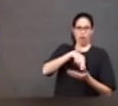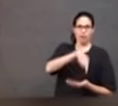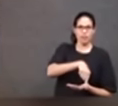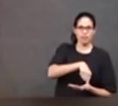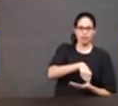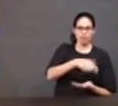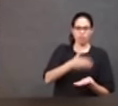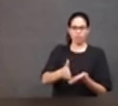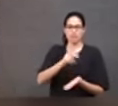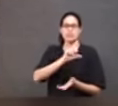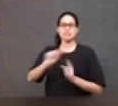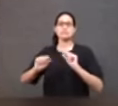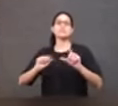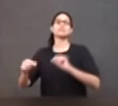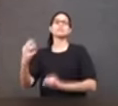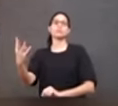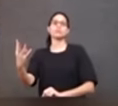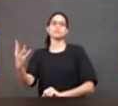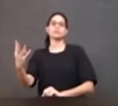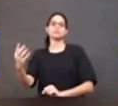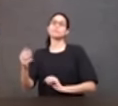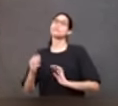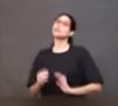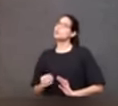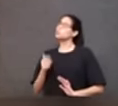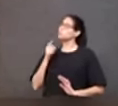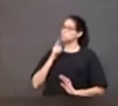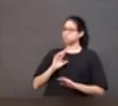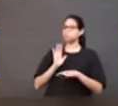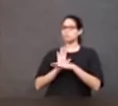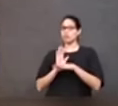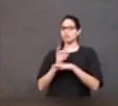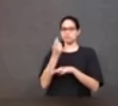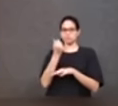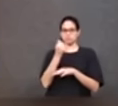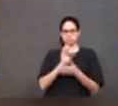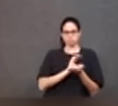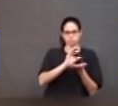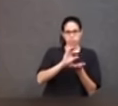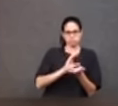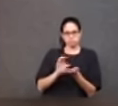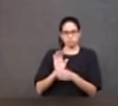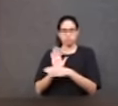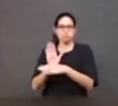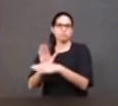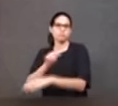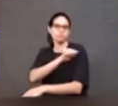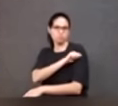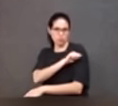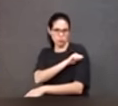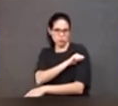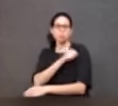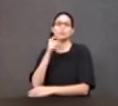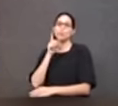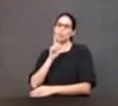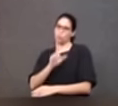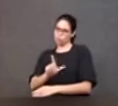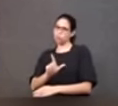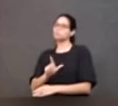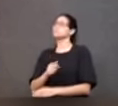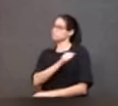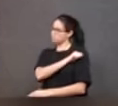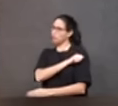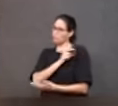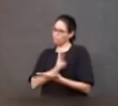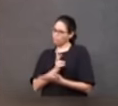reduzir muito isto com o Plano Nacional de Assistência Estudantil, que nos propiciou reduzir esses dados.